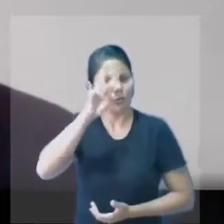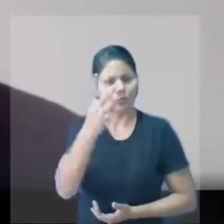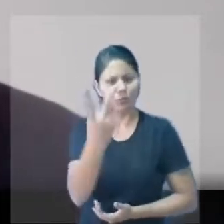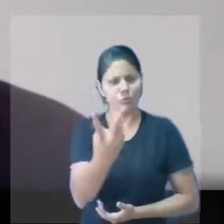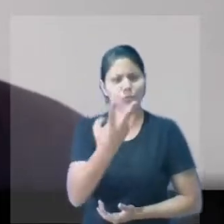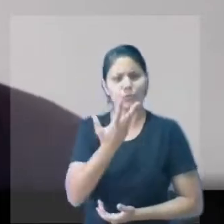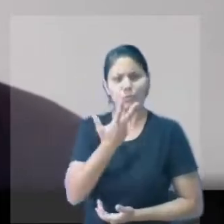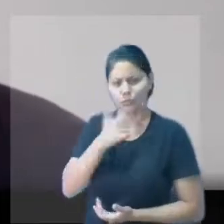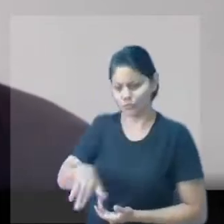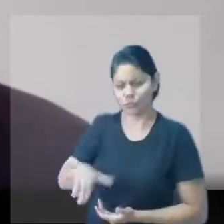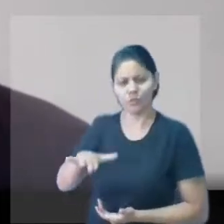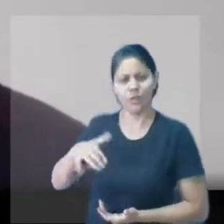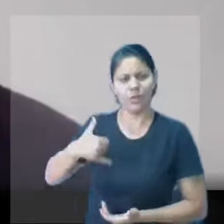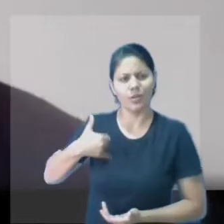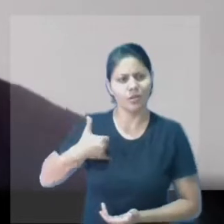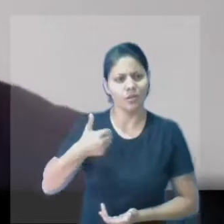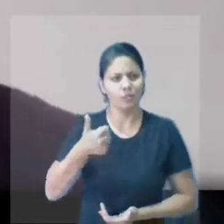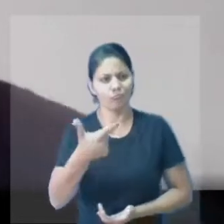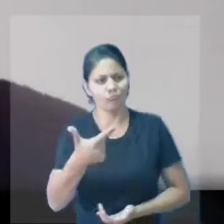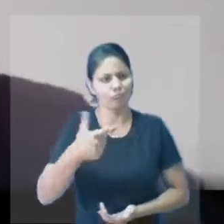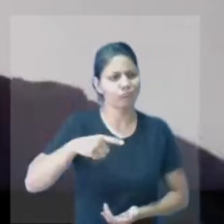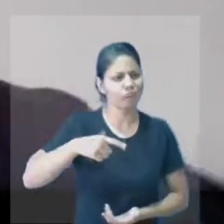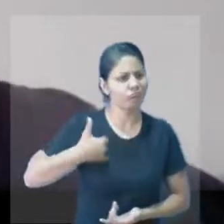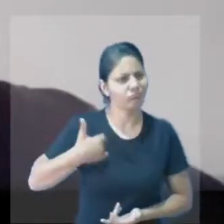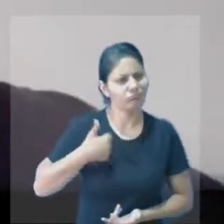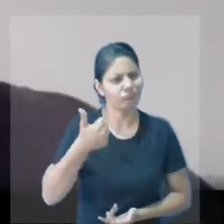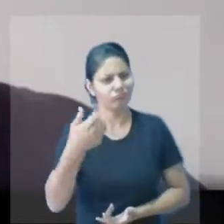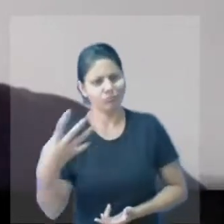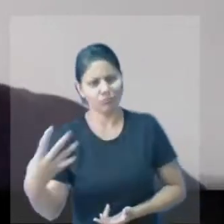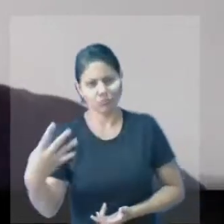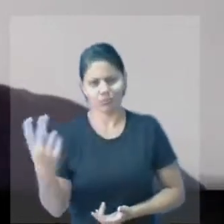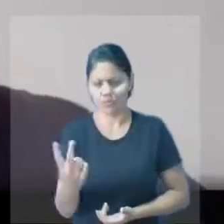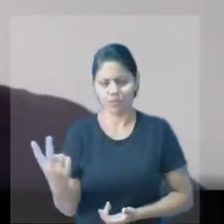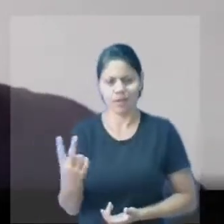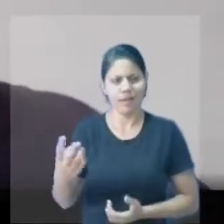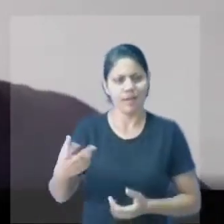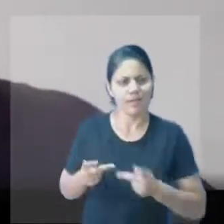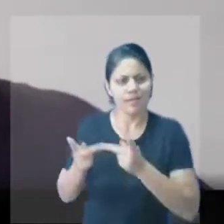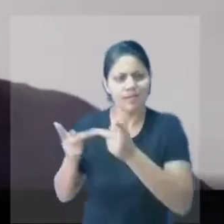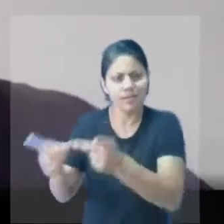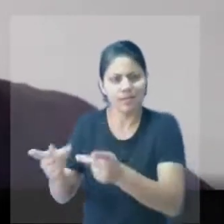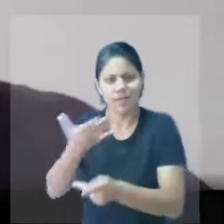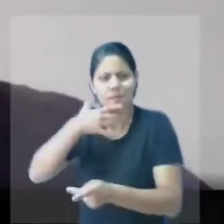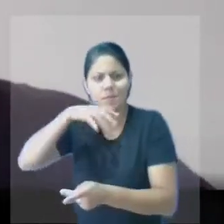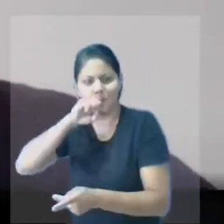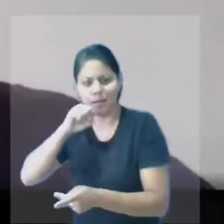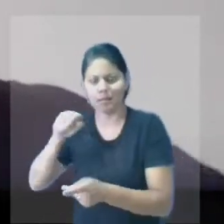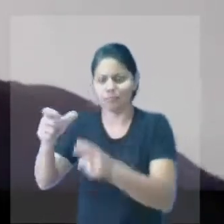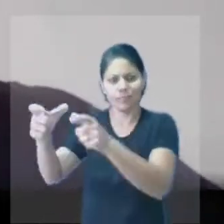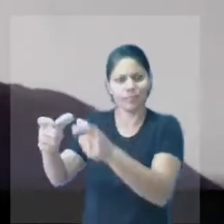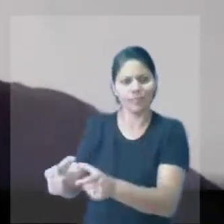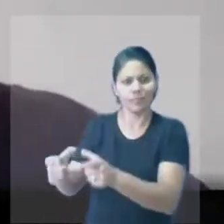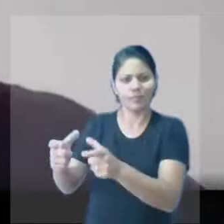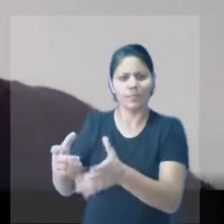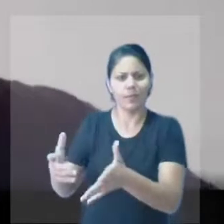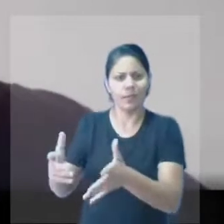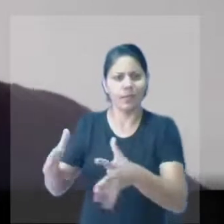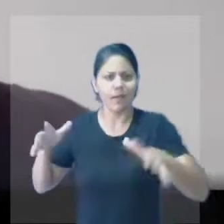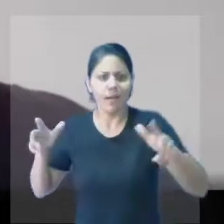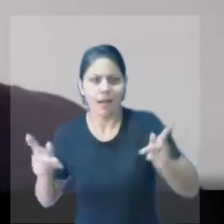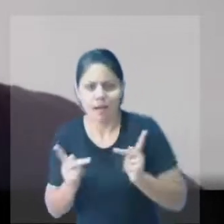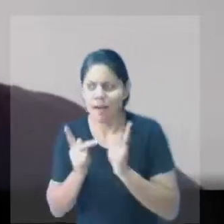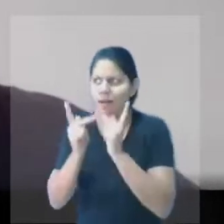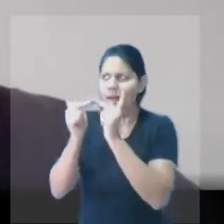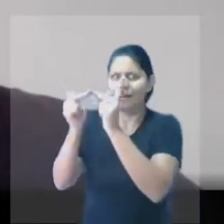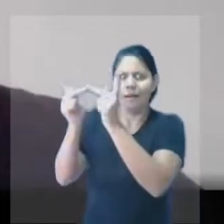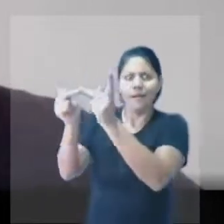anos, que vão visitar os parentes na região de Taubaté, e aí eles acabam se aventurando a conhecer uma ilha